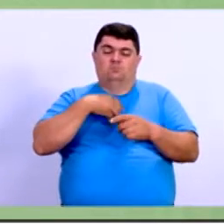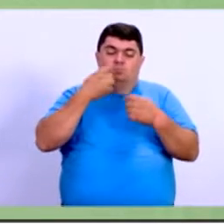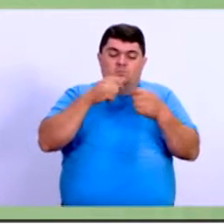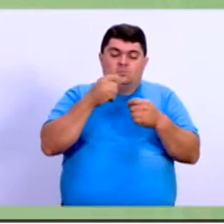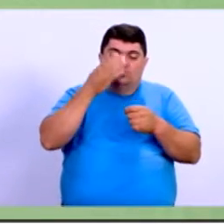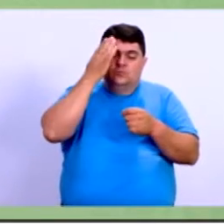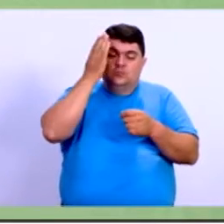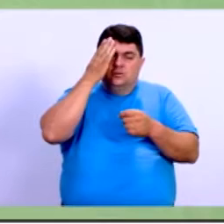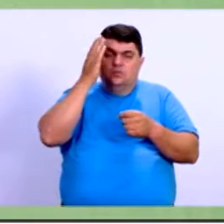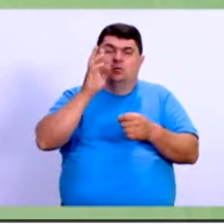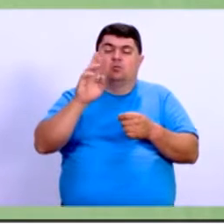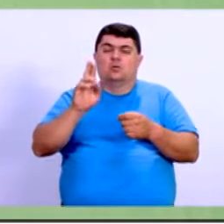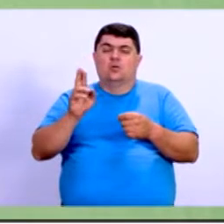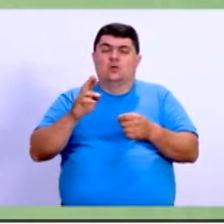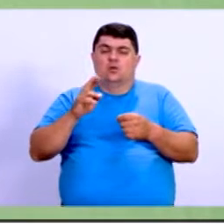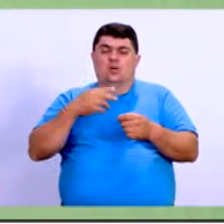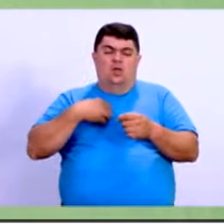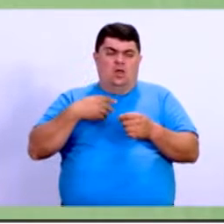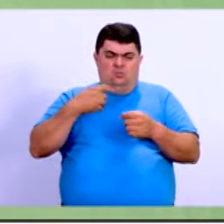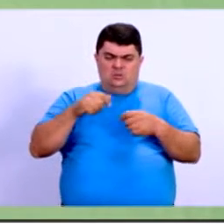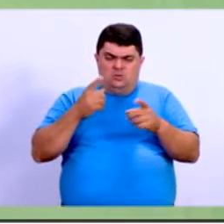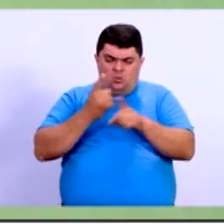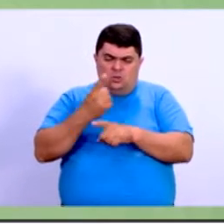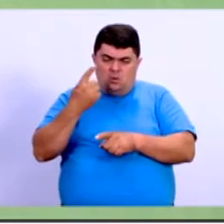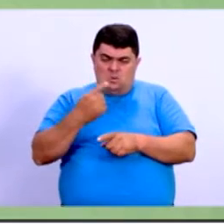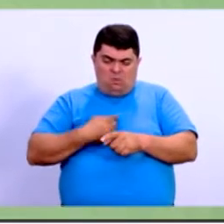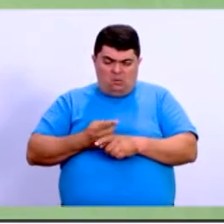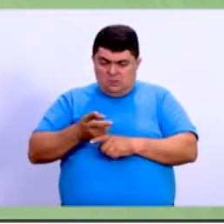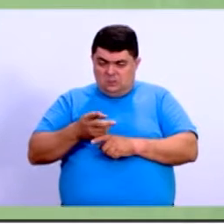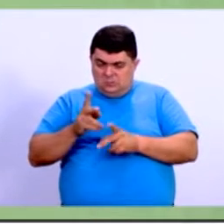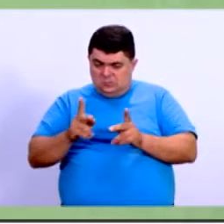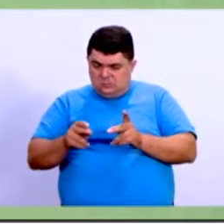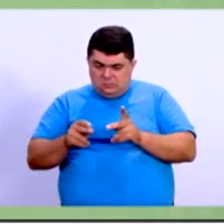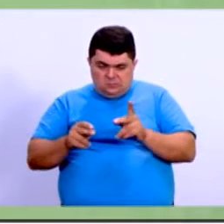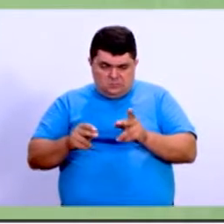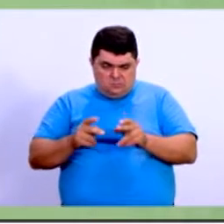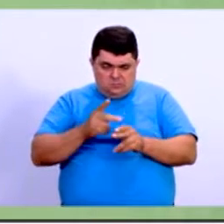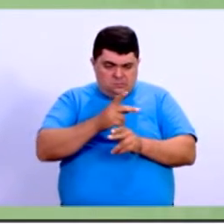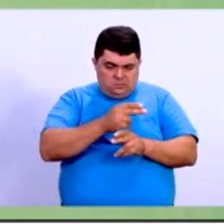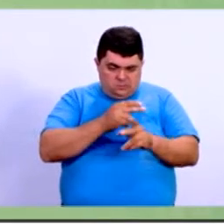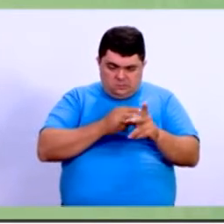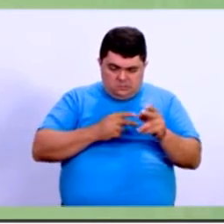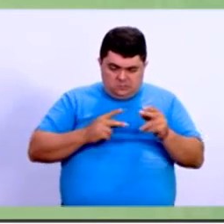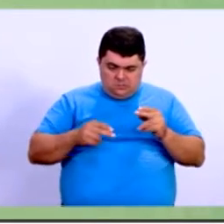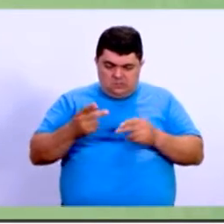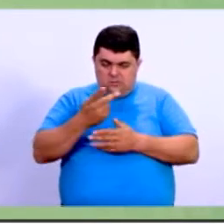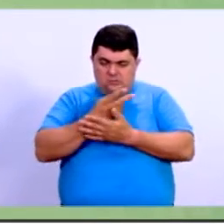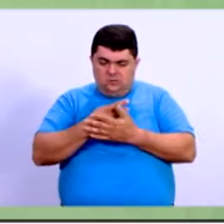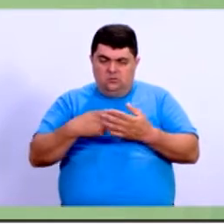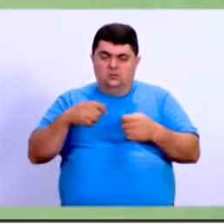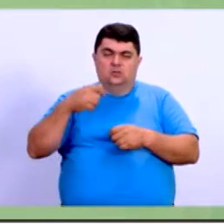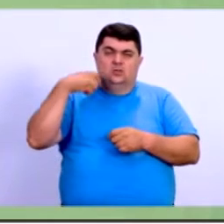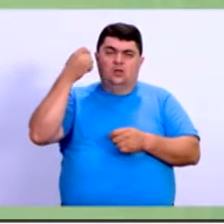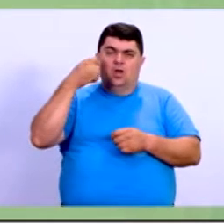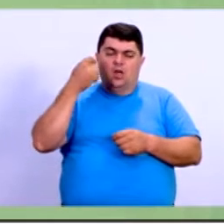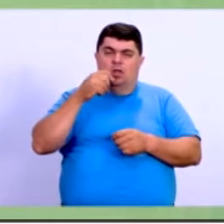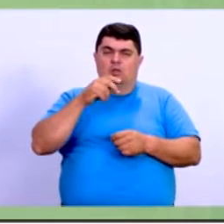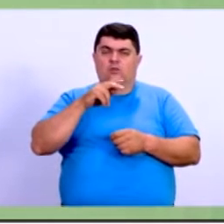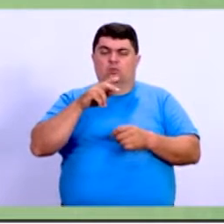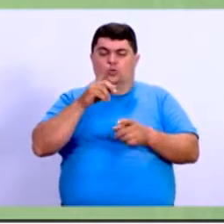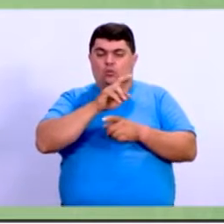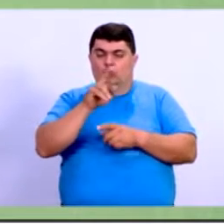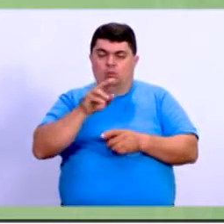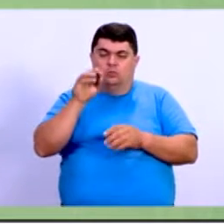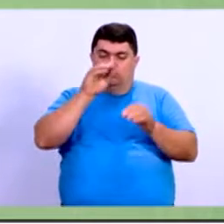posso ficar perdido entre diversos casos de uso para saber o que eu estou fazendo. E ele tem que identificar os atores que são